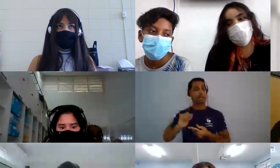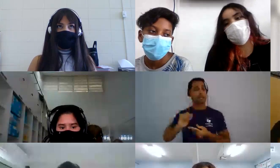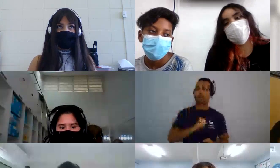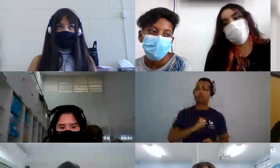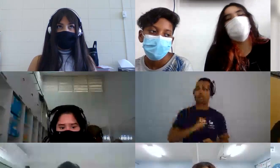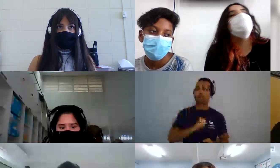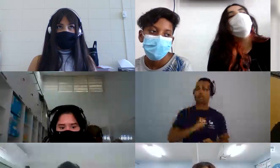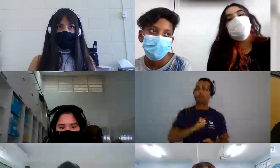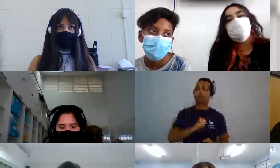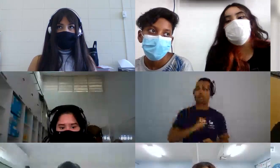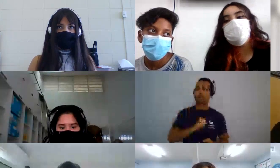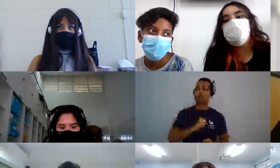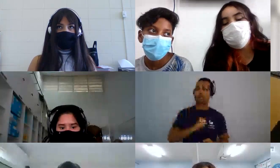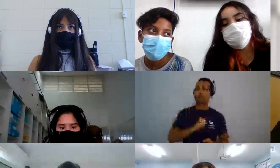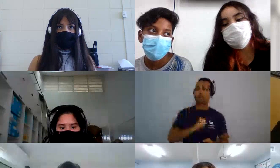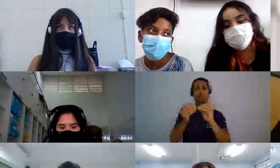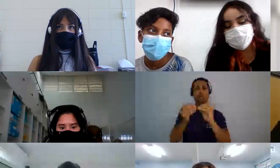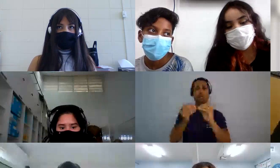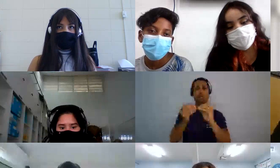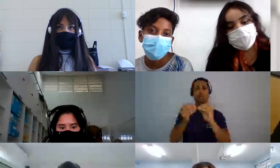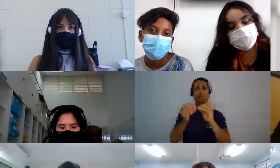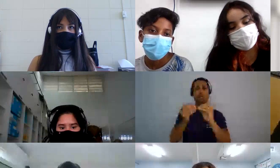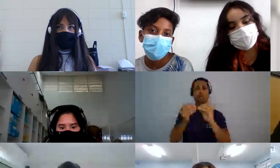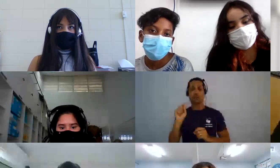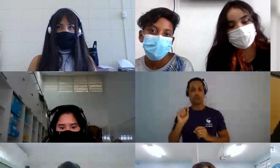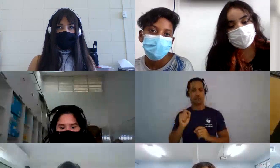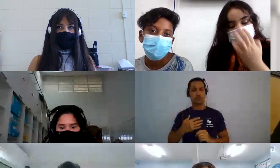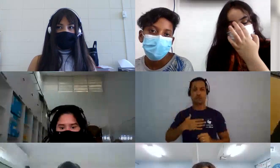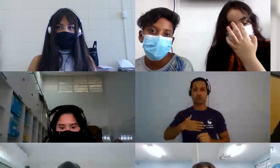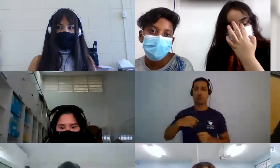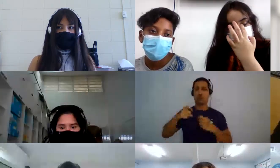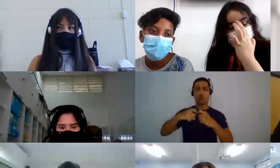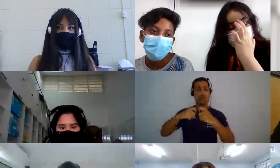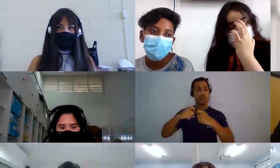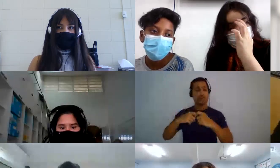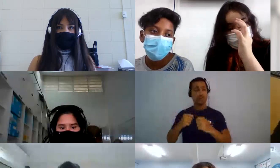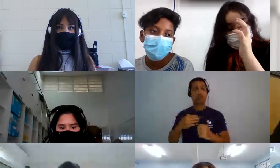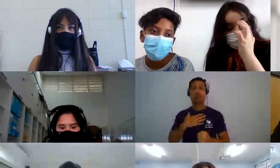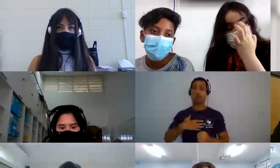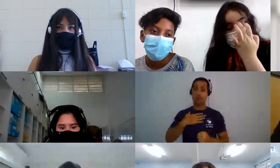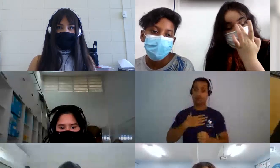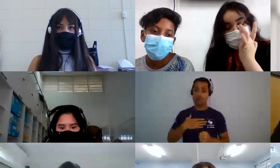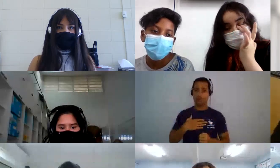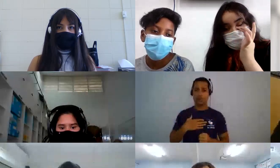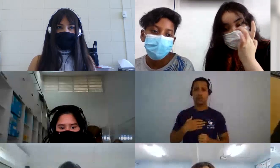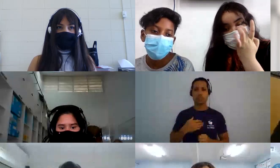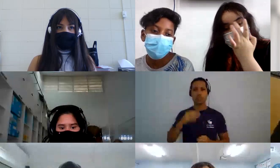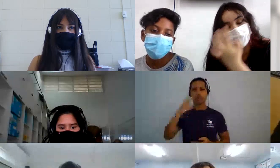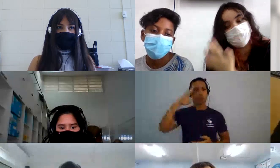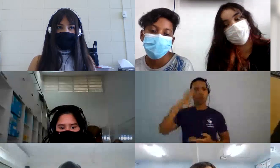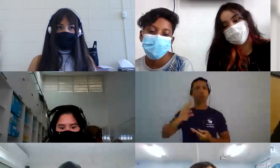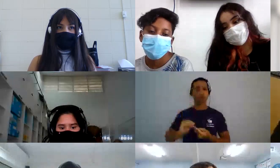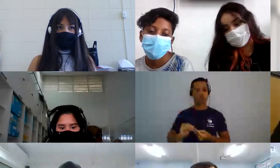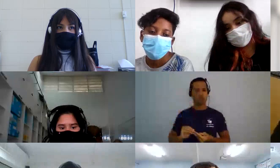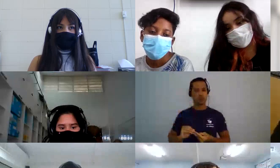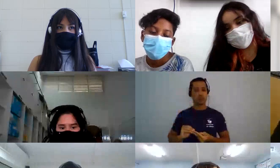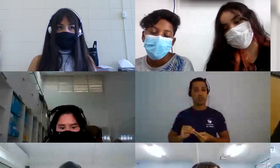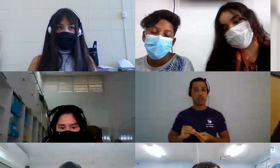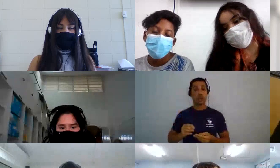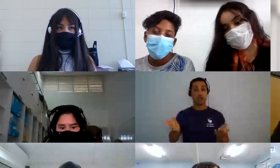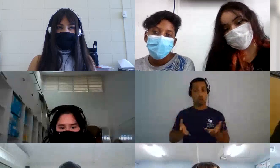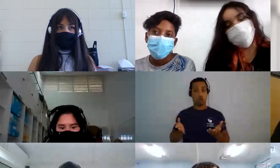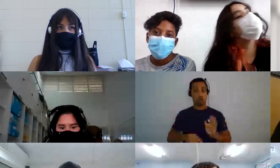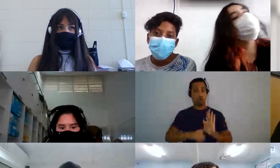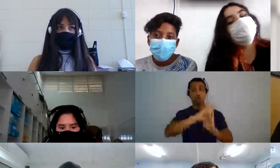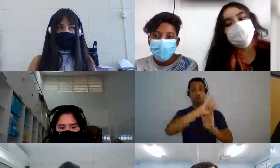gosta de beijar, compreender depois quem você vai gostar de transar. Isso tudo é muito legal e hoje a gente entende isso como direito.